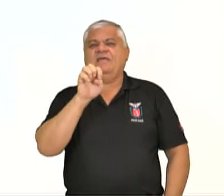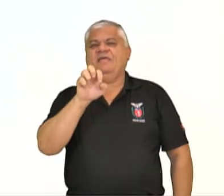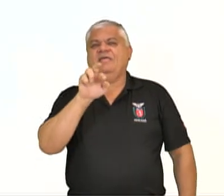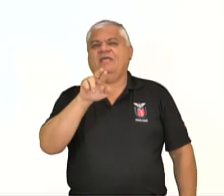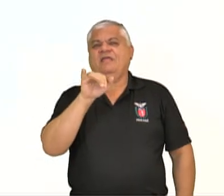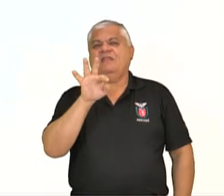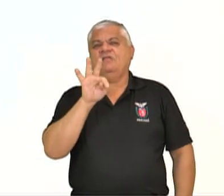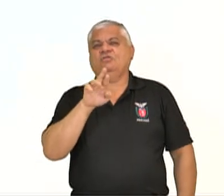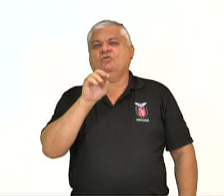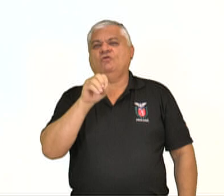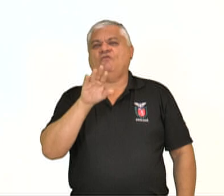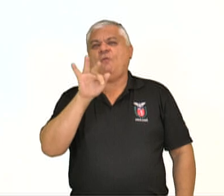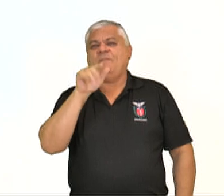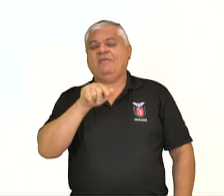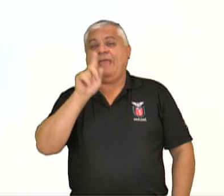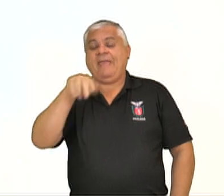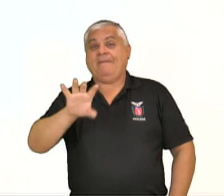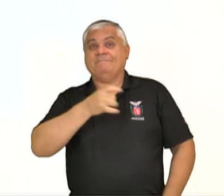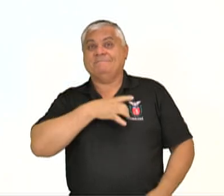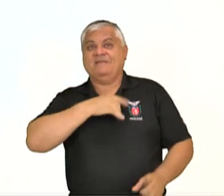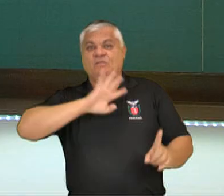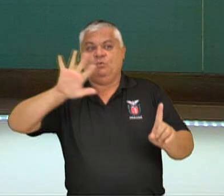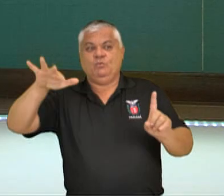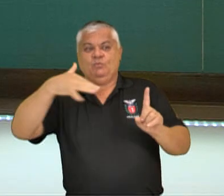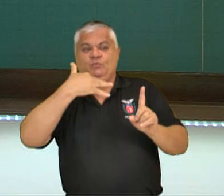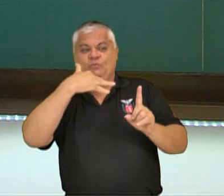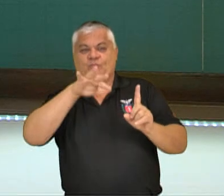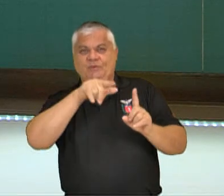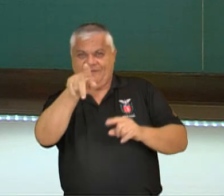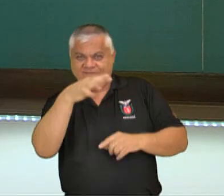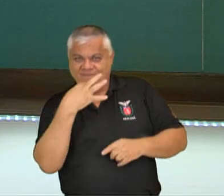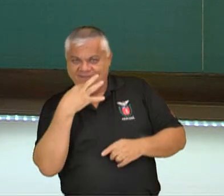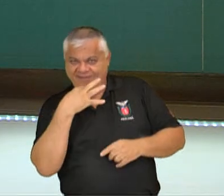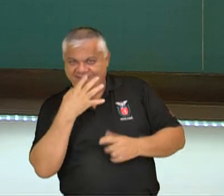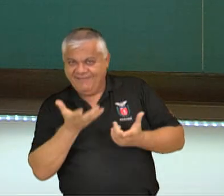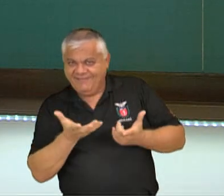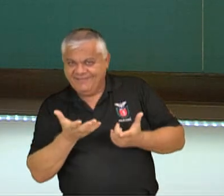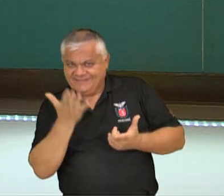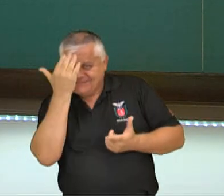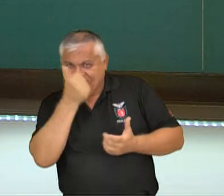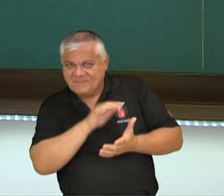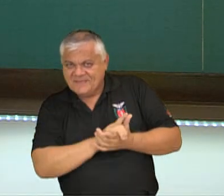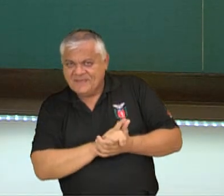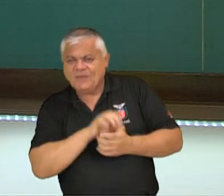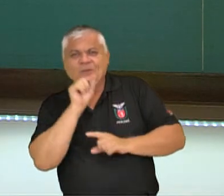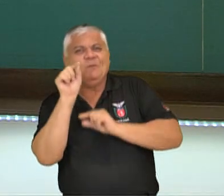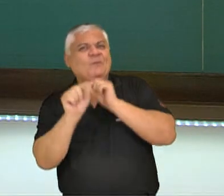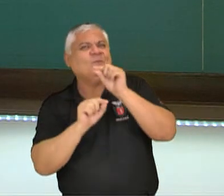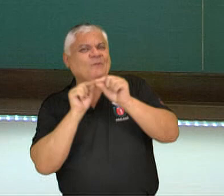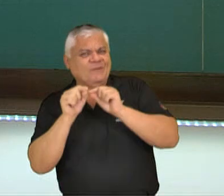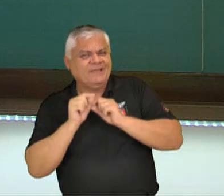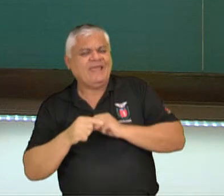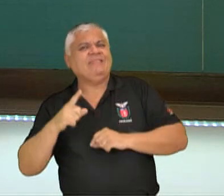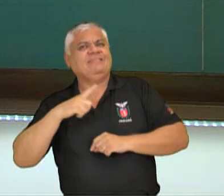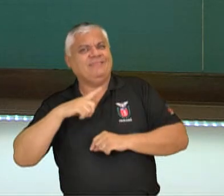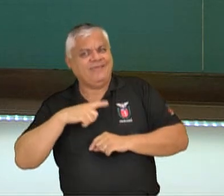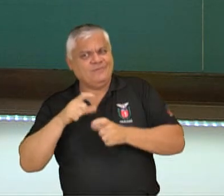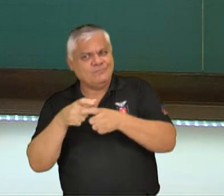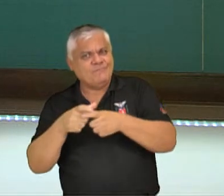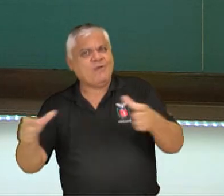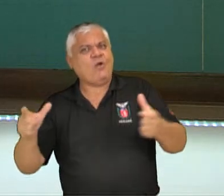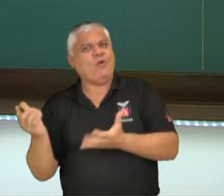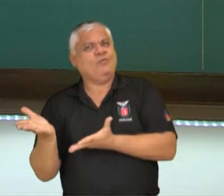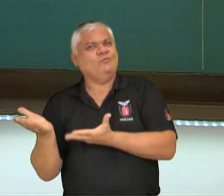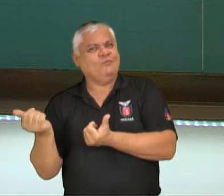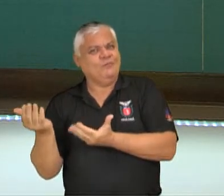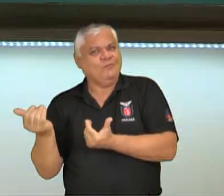fobia social. Você sabe o que é isso? Digo o seguinte, é uma fobia que tem atingido muitos adolescentes, por